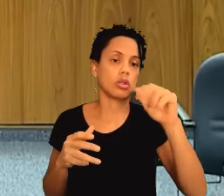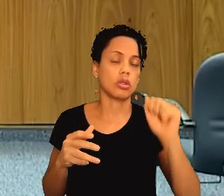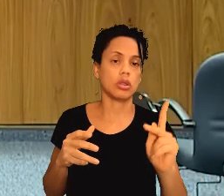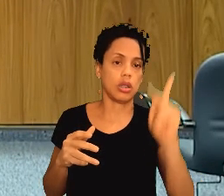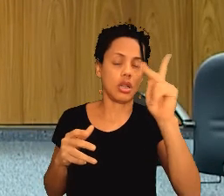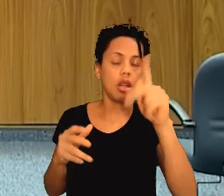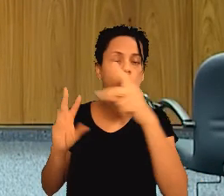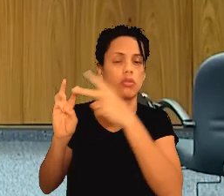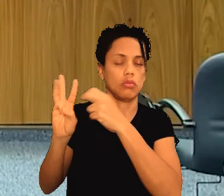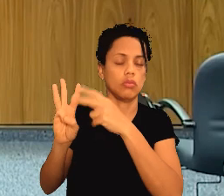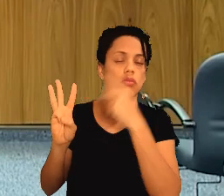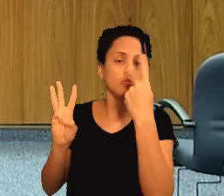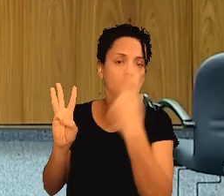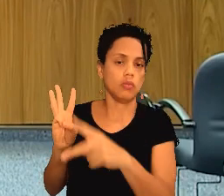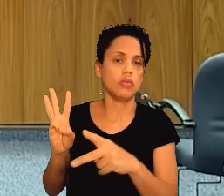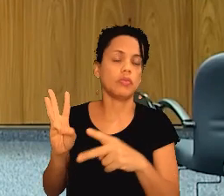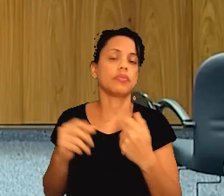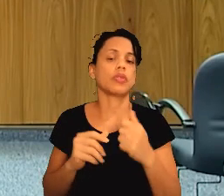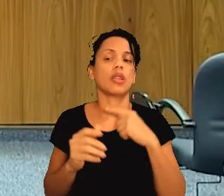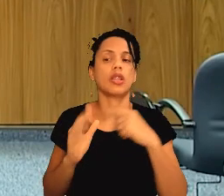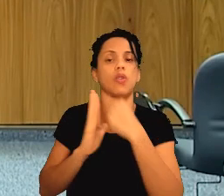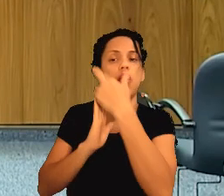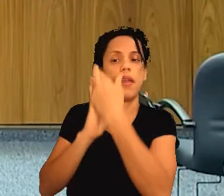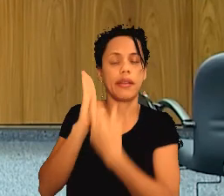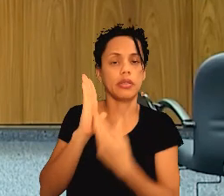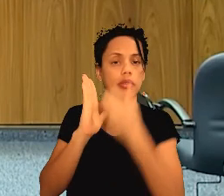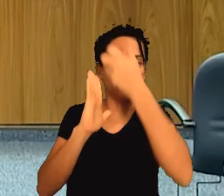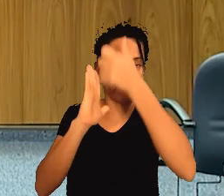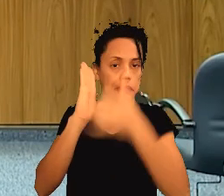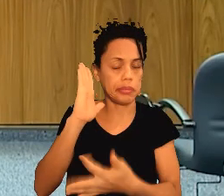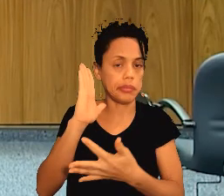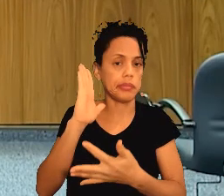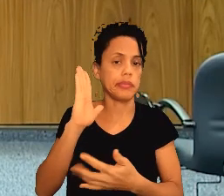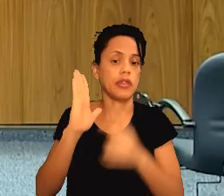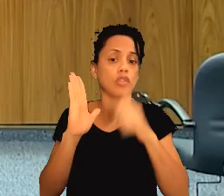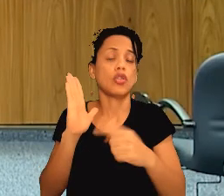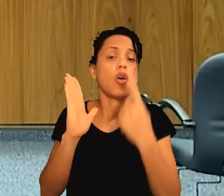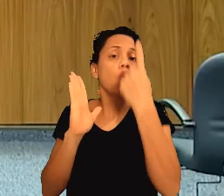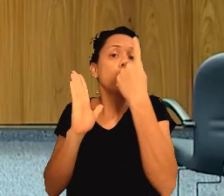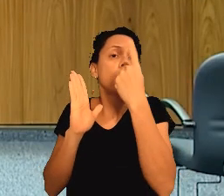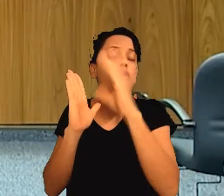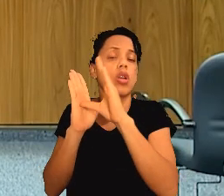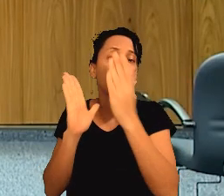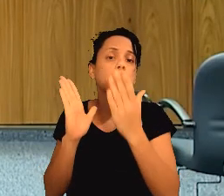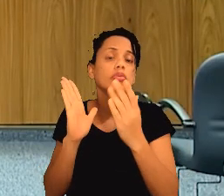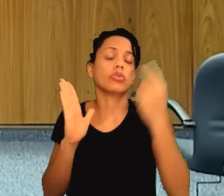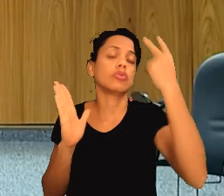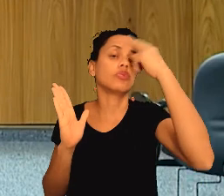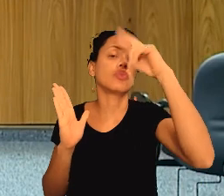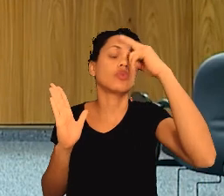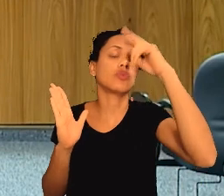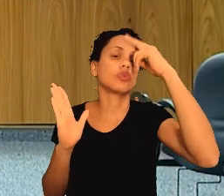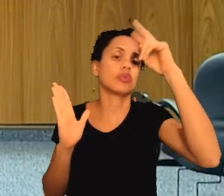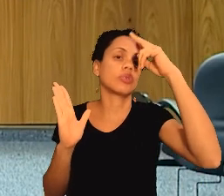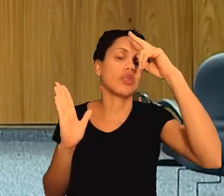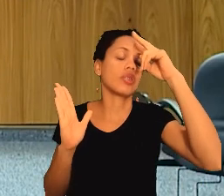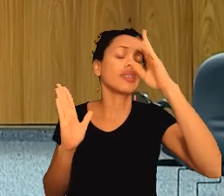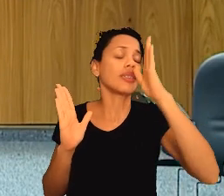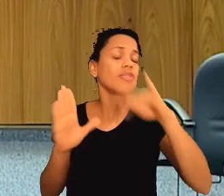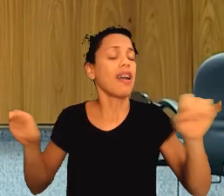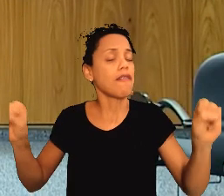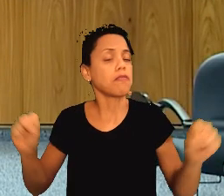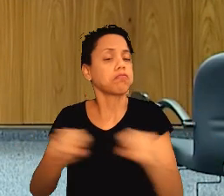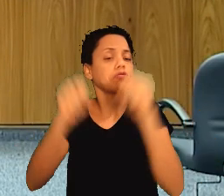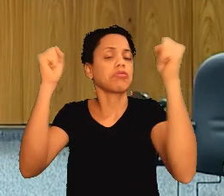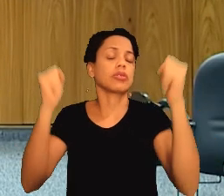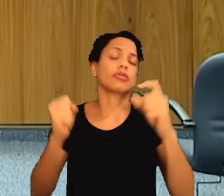que foi de 46 a 88, por exemplo, que estava lá no relatório da Comissão da Verdade, foi só um capítulo de uma história que já